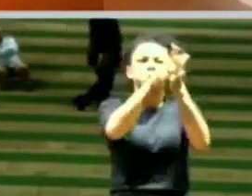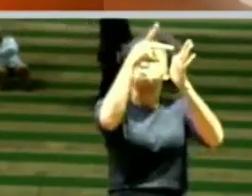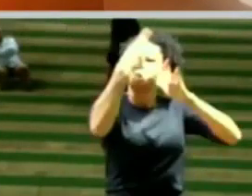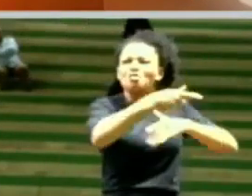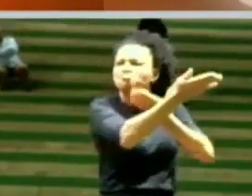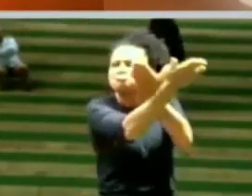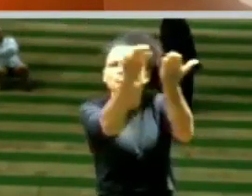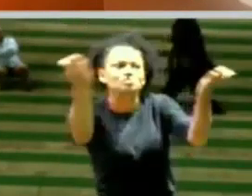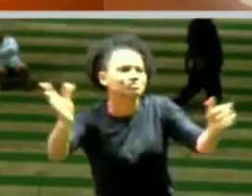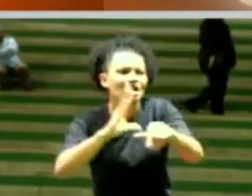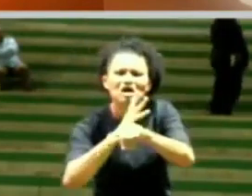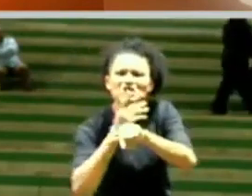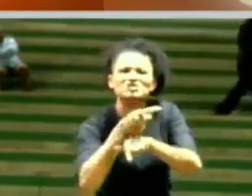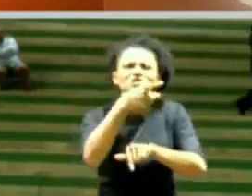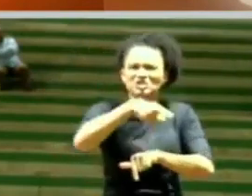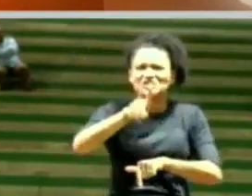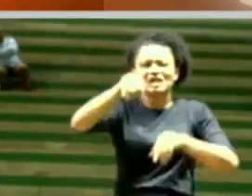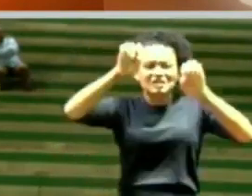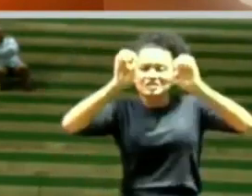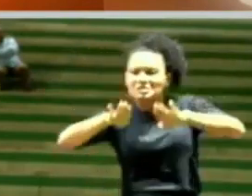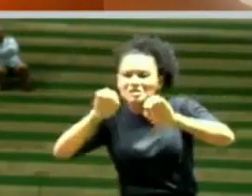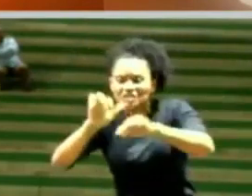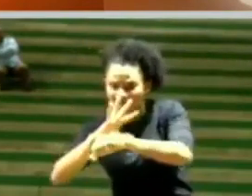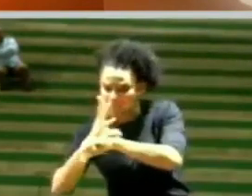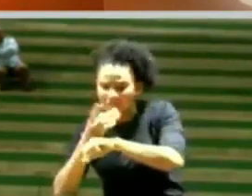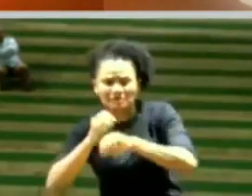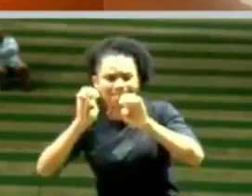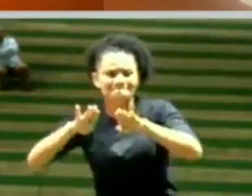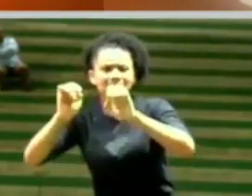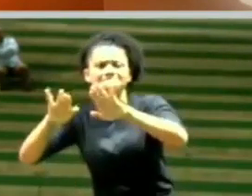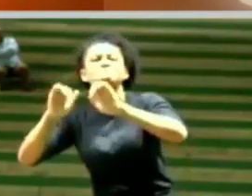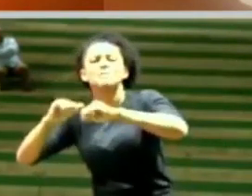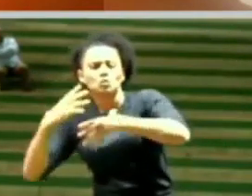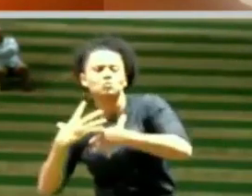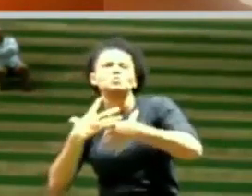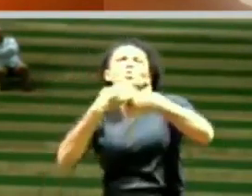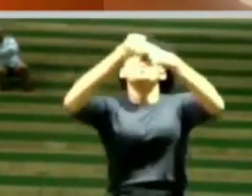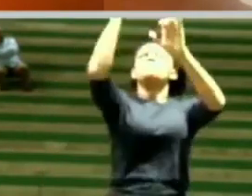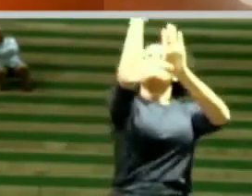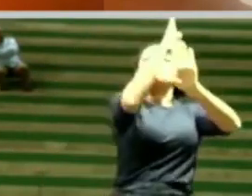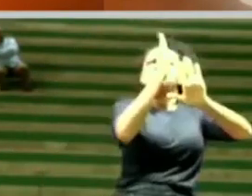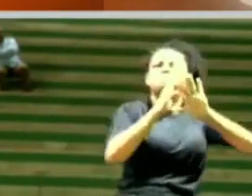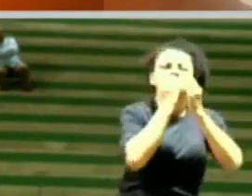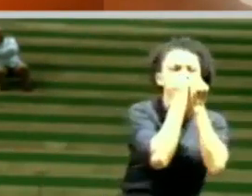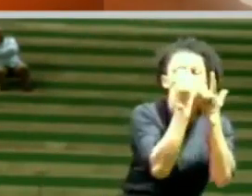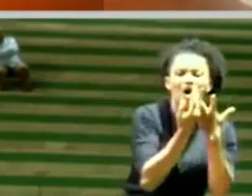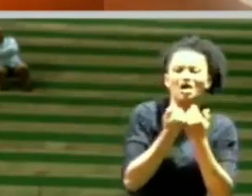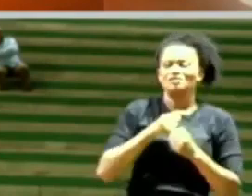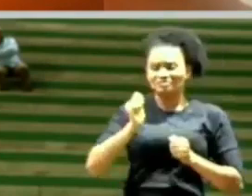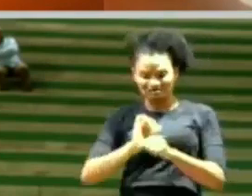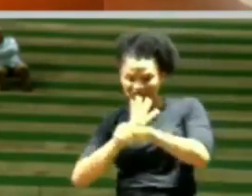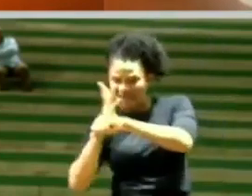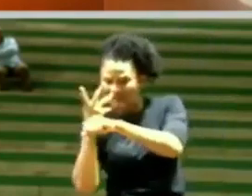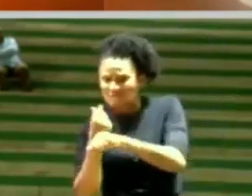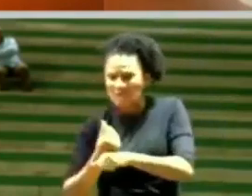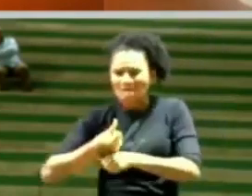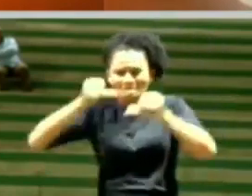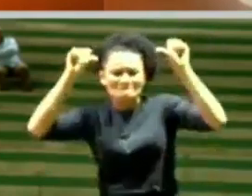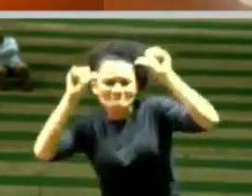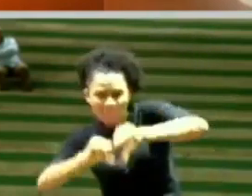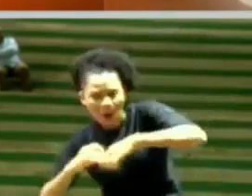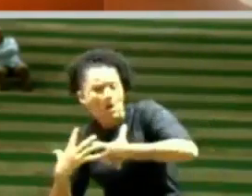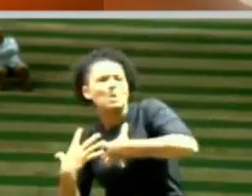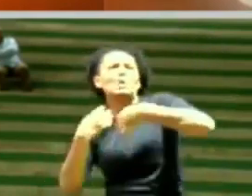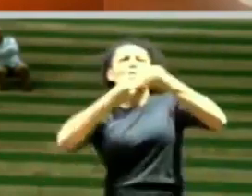igreja. Se a igreja vai bem, o país vai bem. Se a igreja vai mal, o